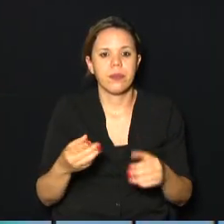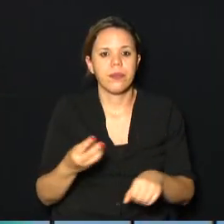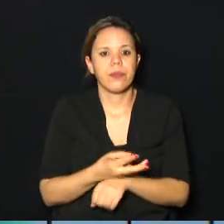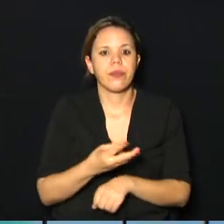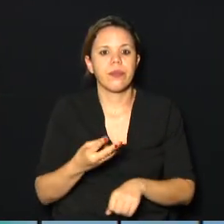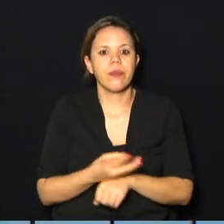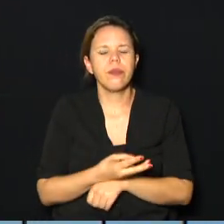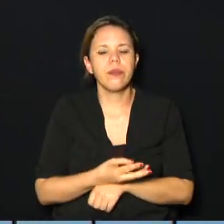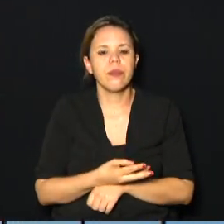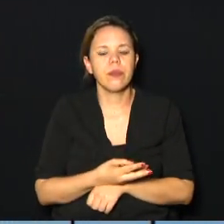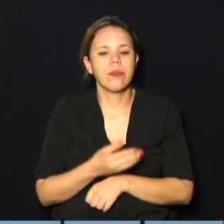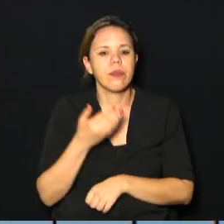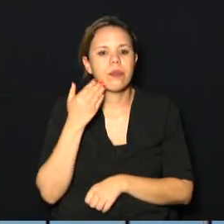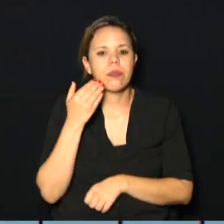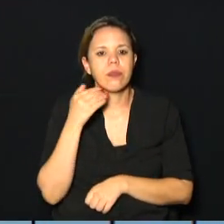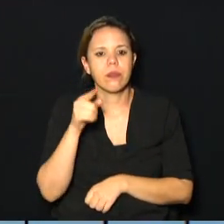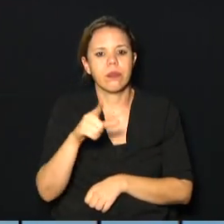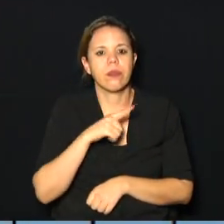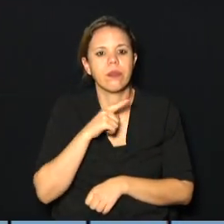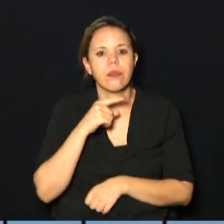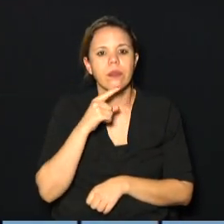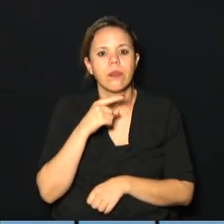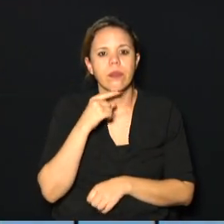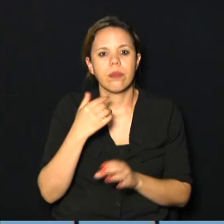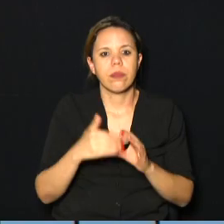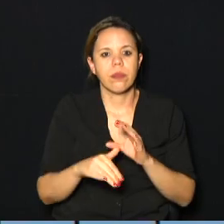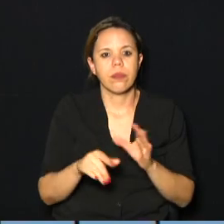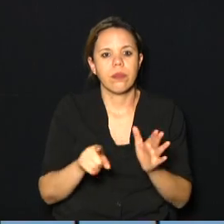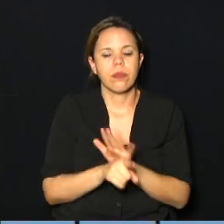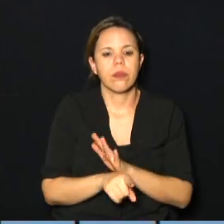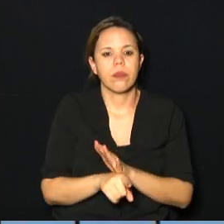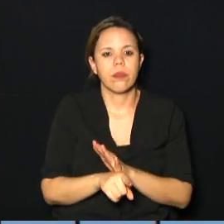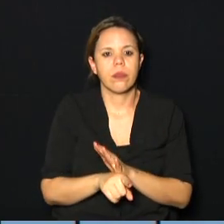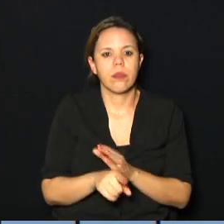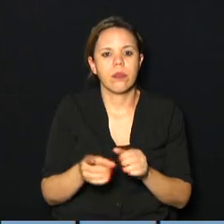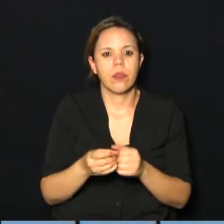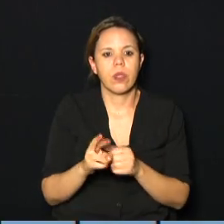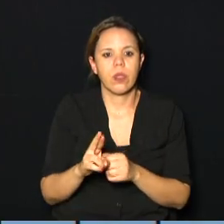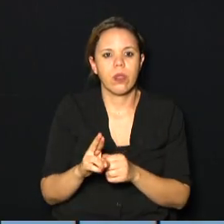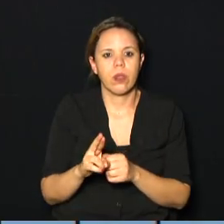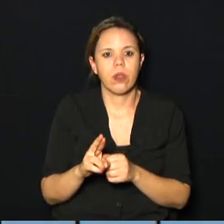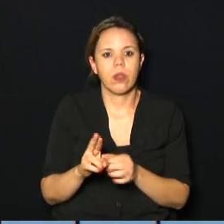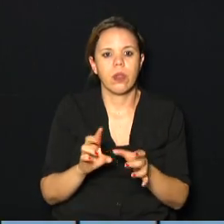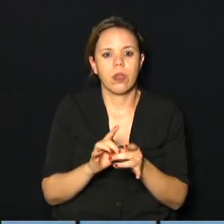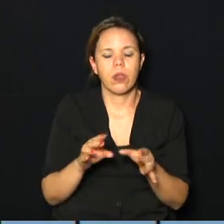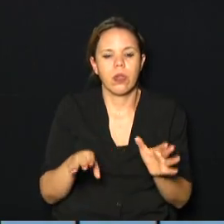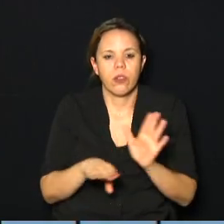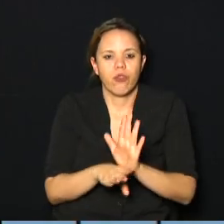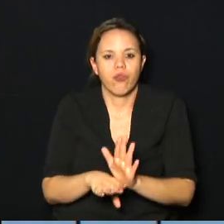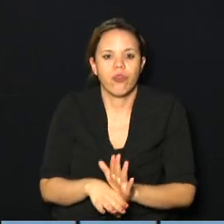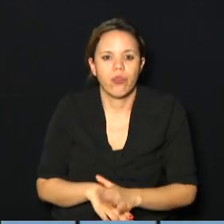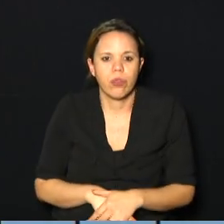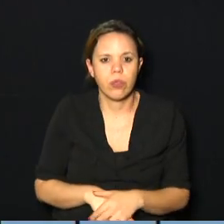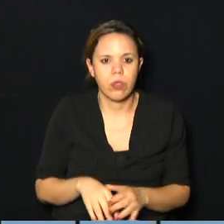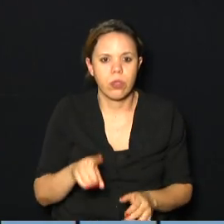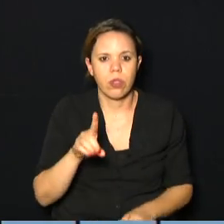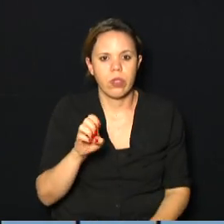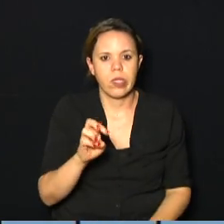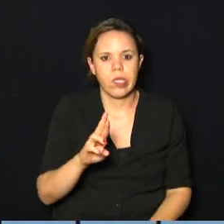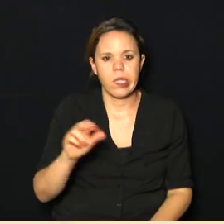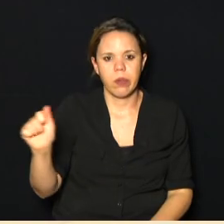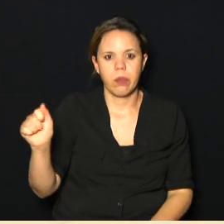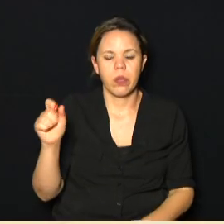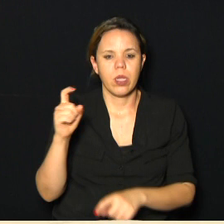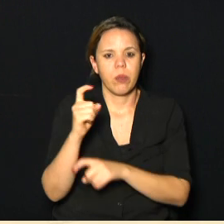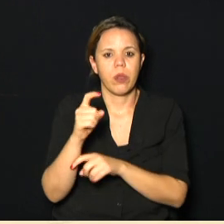nosso WhatsApp, até aproveitando, se você tem dúvidas, pode mandar a pergunta, que a doutora Tiara está aqui disponível para nos ajudar. A Débora, do bairro